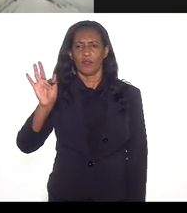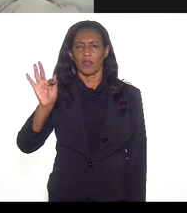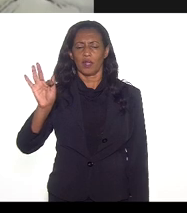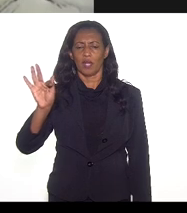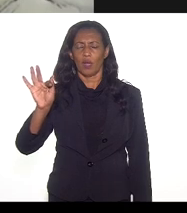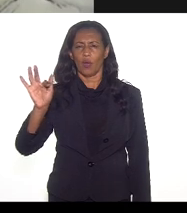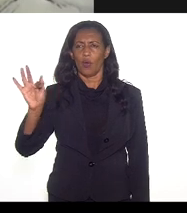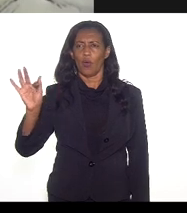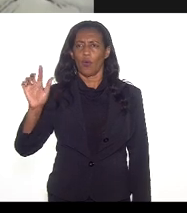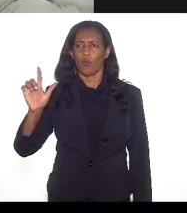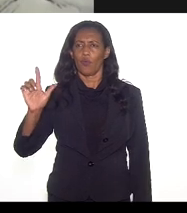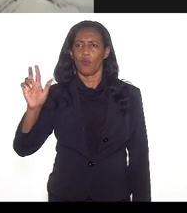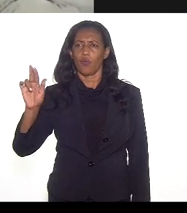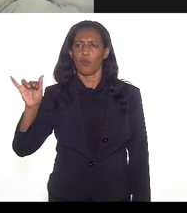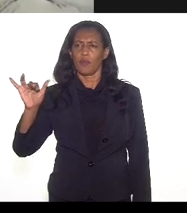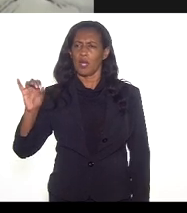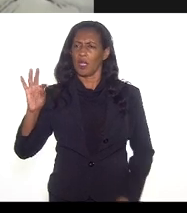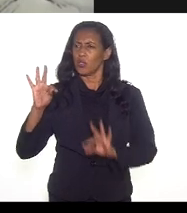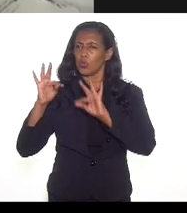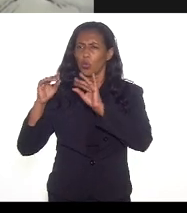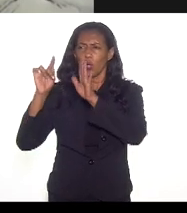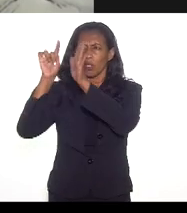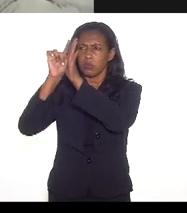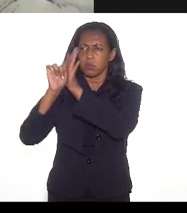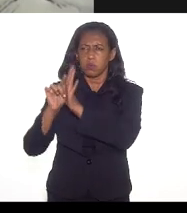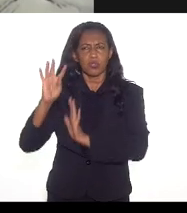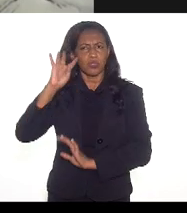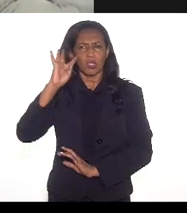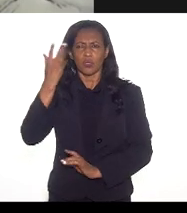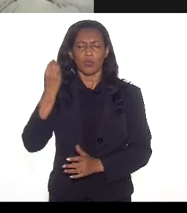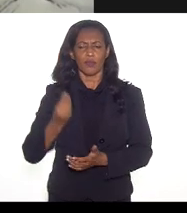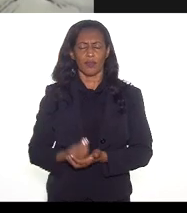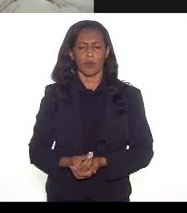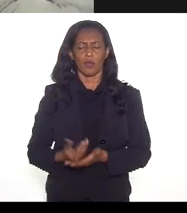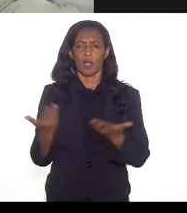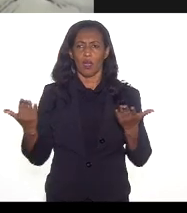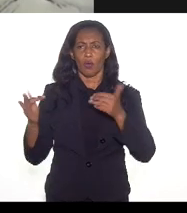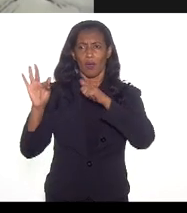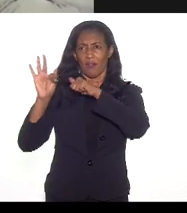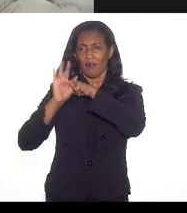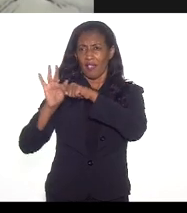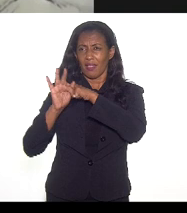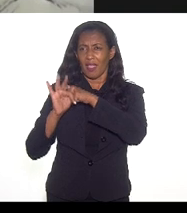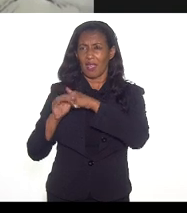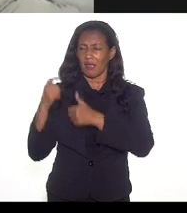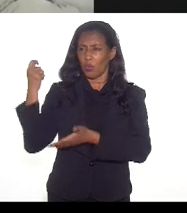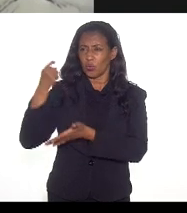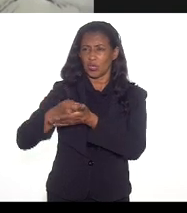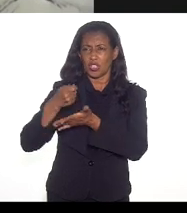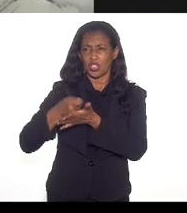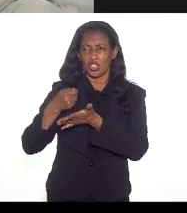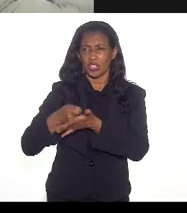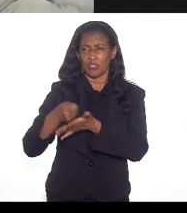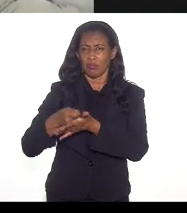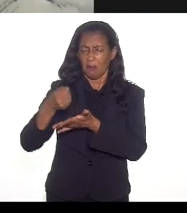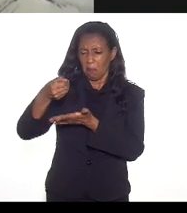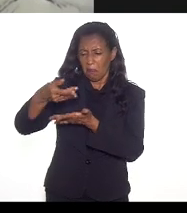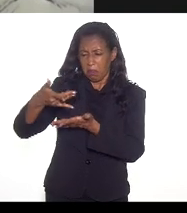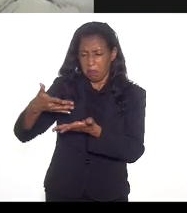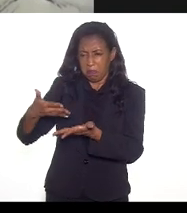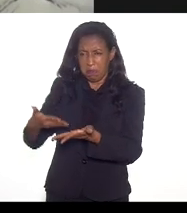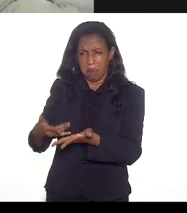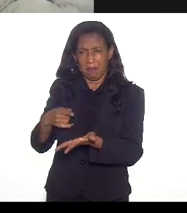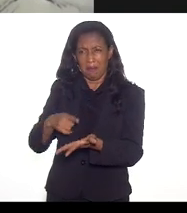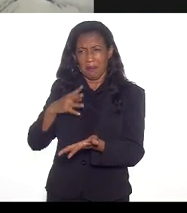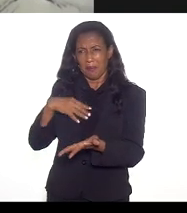Todas as questões já foram resolvidas. Aí a Fitec começou a fazer exigências que foram consideradas até um